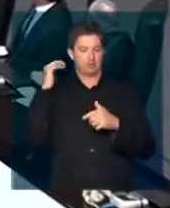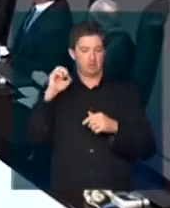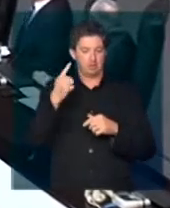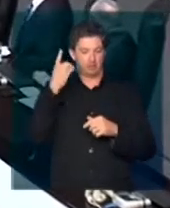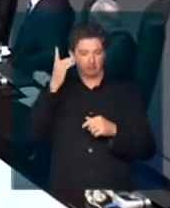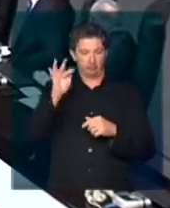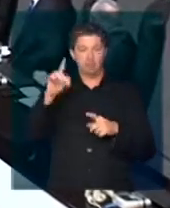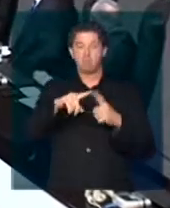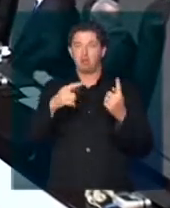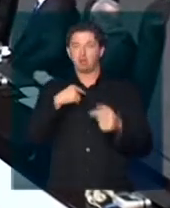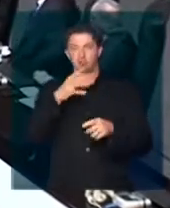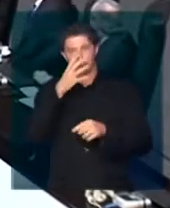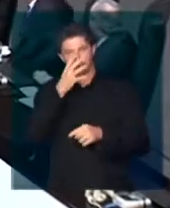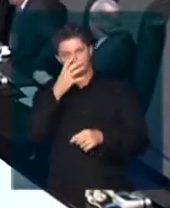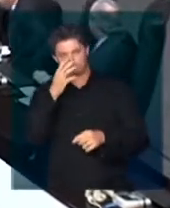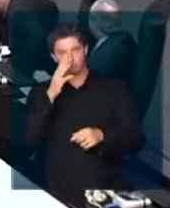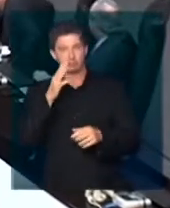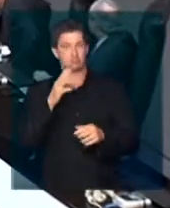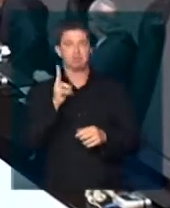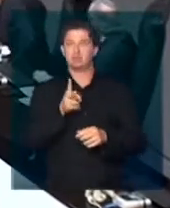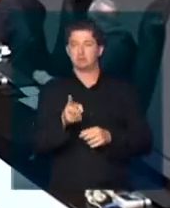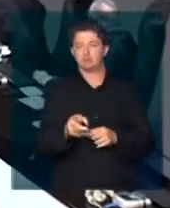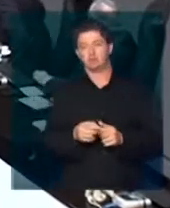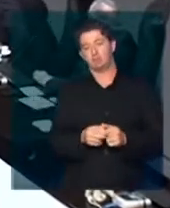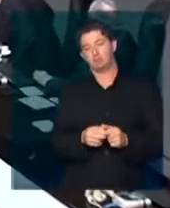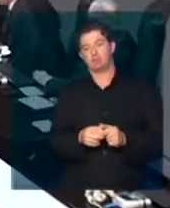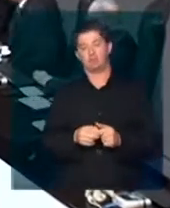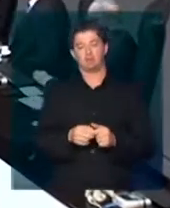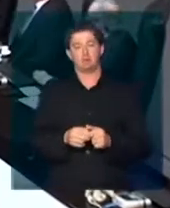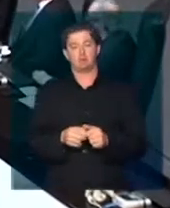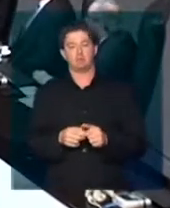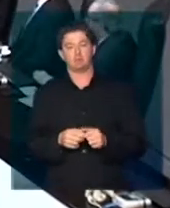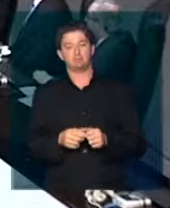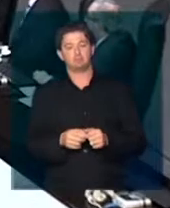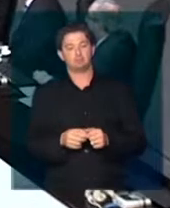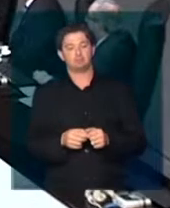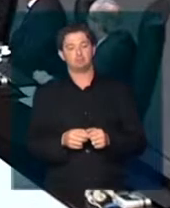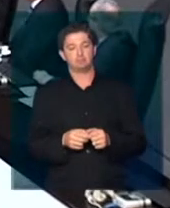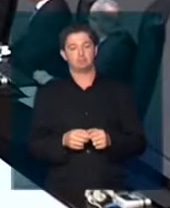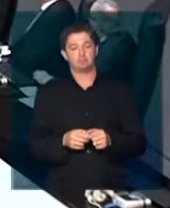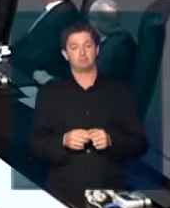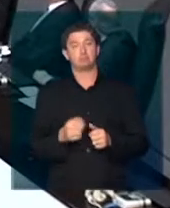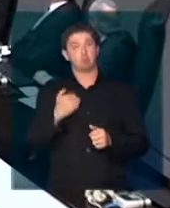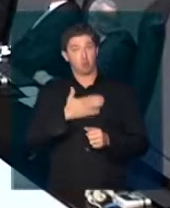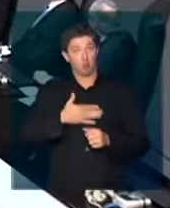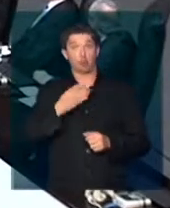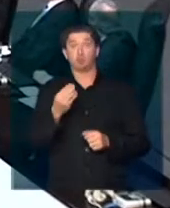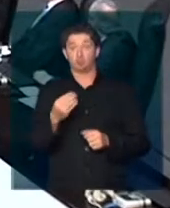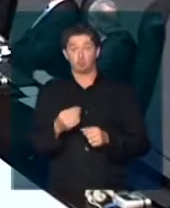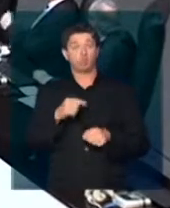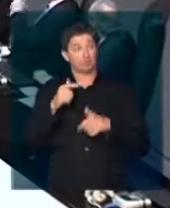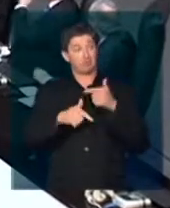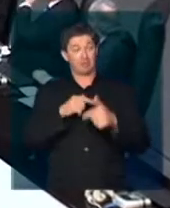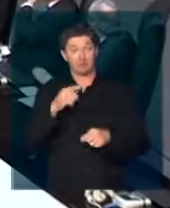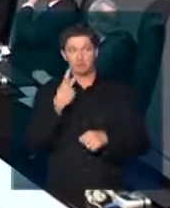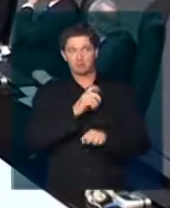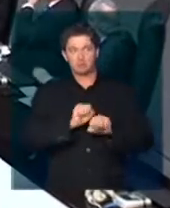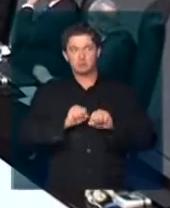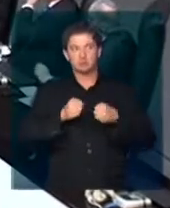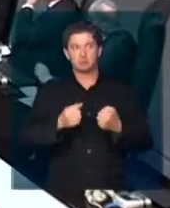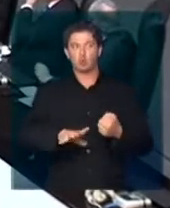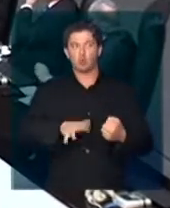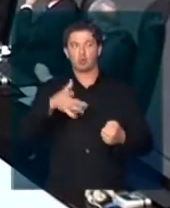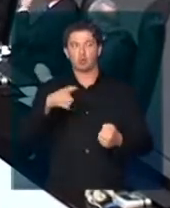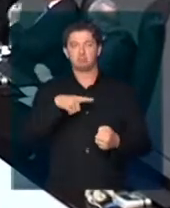tenho acompanhado pela imprensa à distância e tenho gostado muito da sua